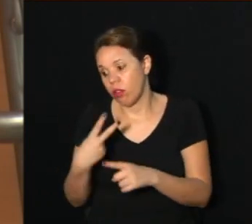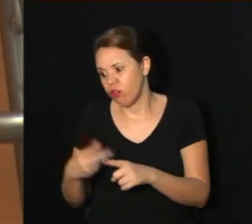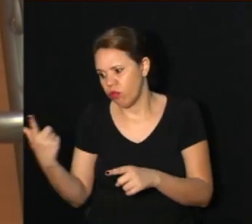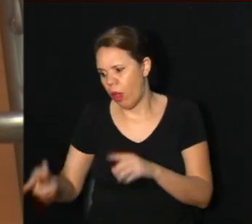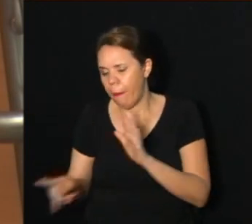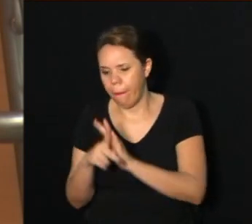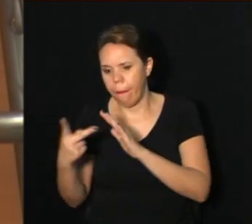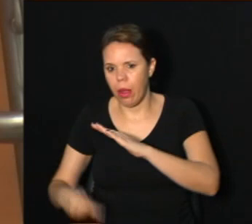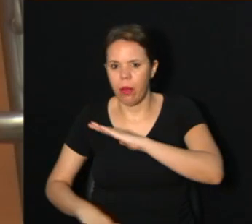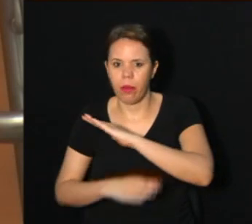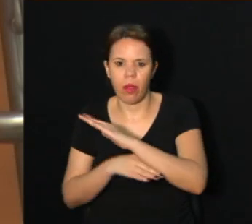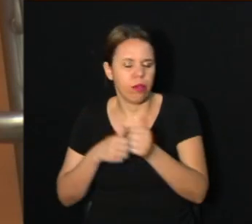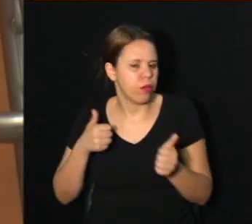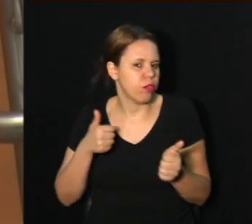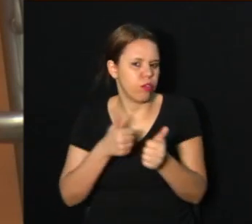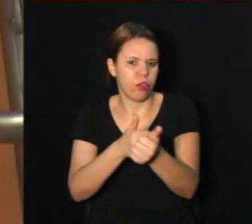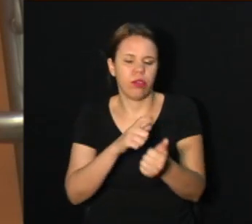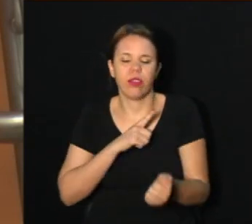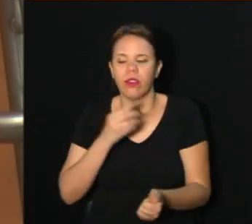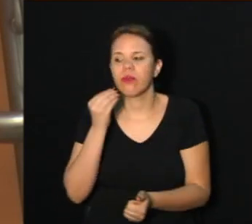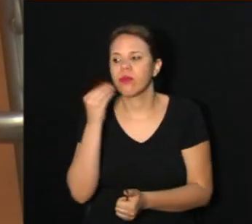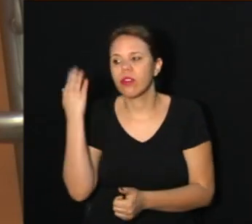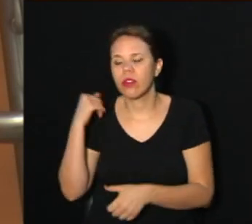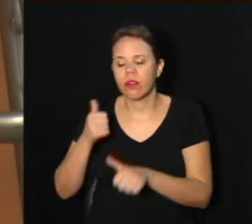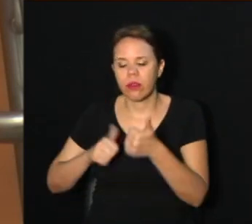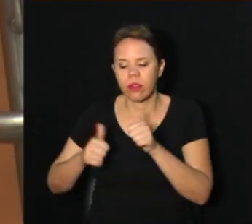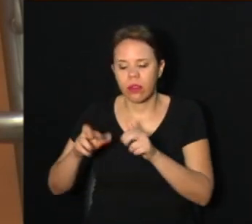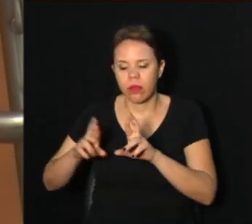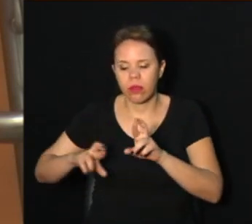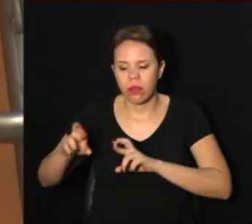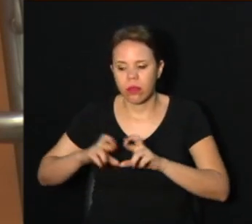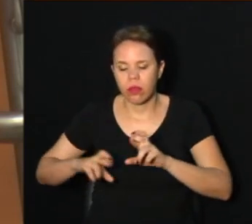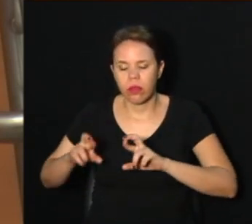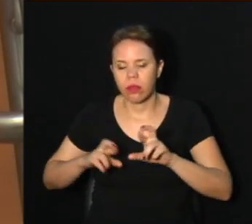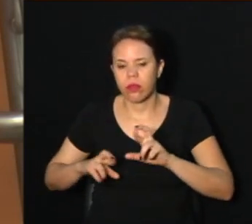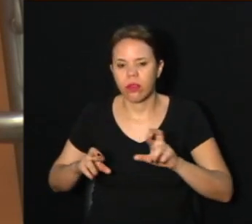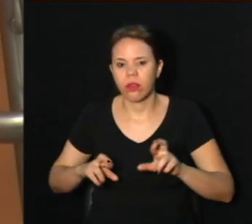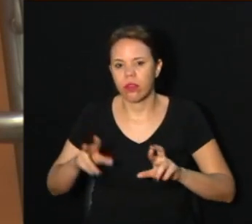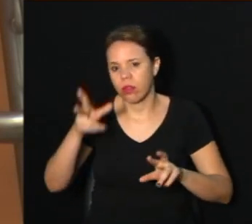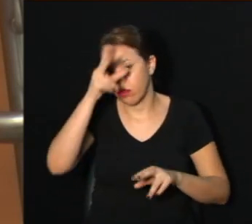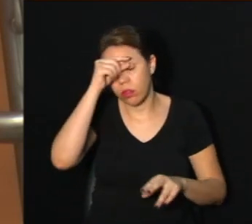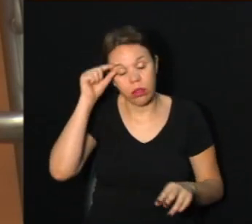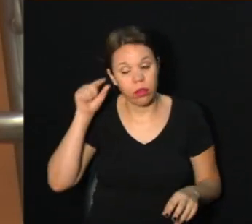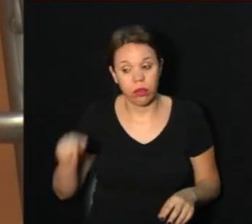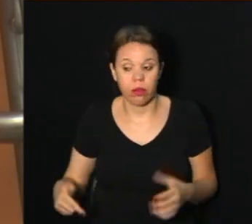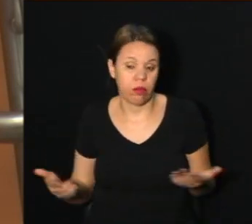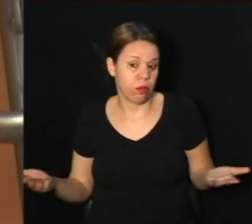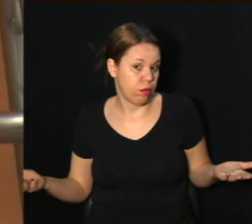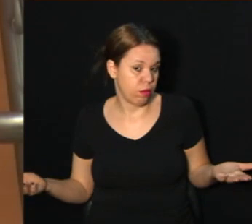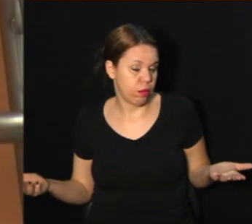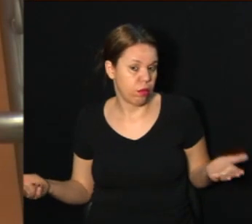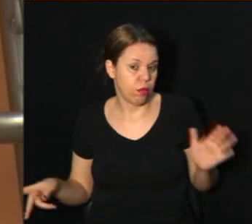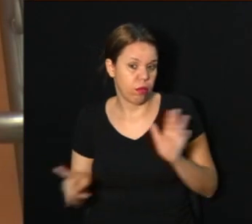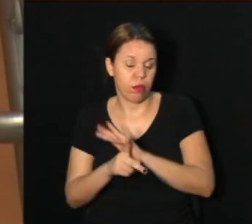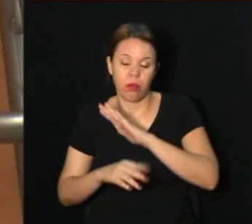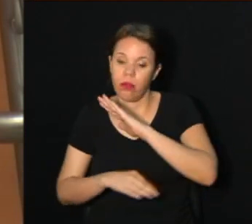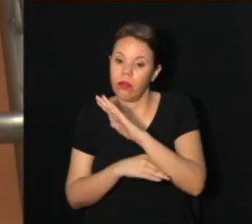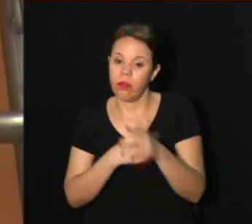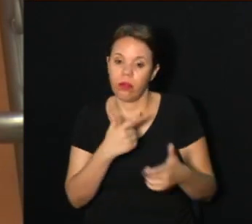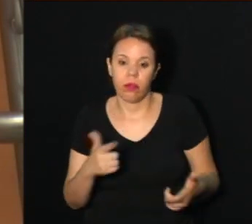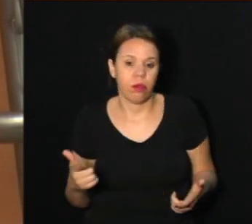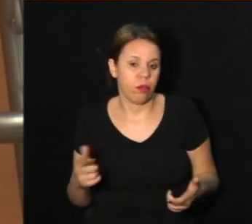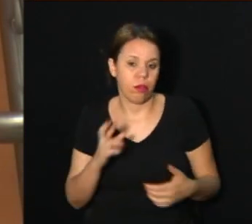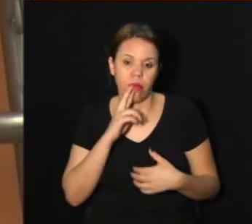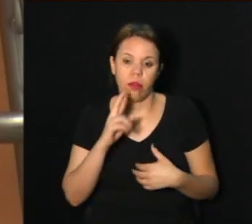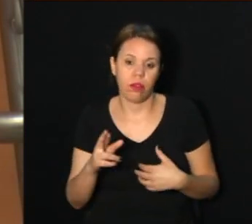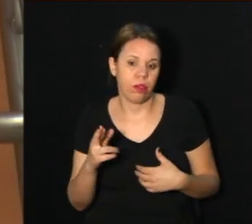seguiu o espírito do tempo quando teve a oportunidade de fiscalizar o governo municipal. Se a própria Câmara não deu essa